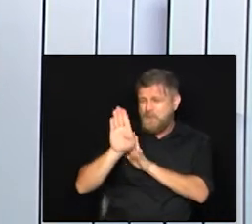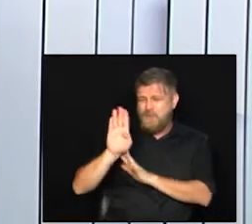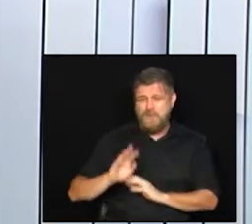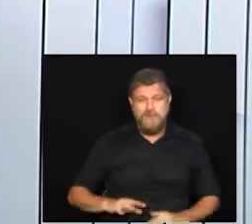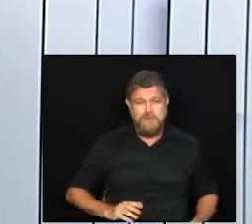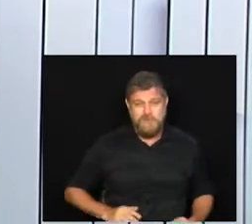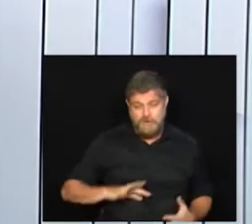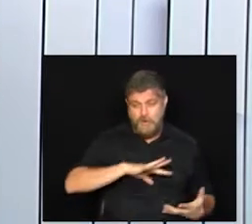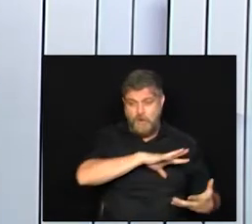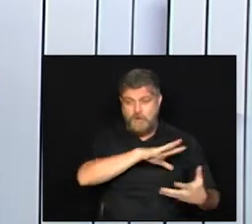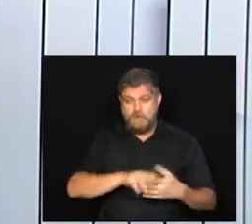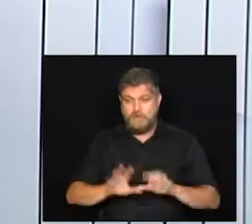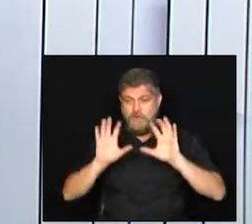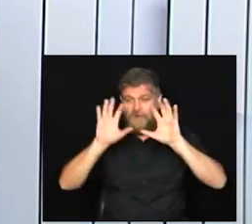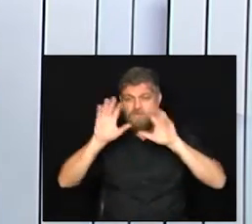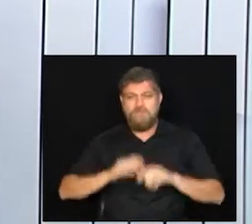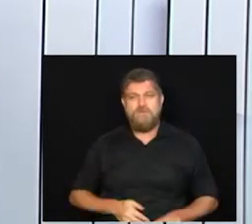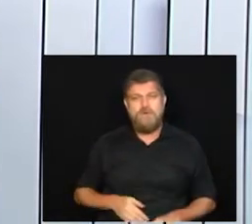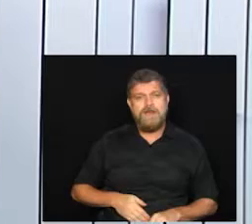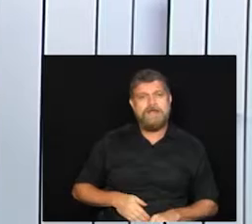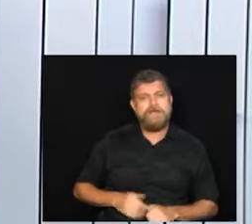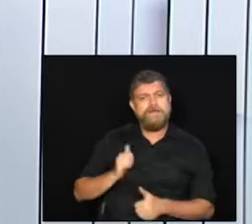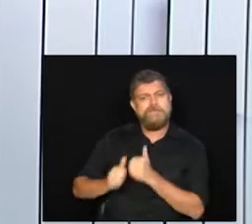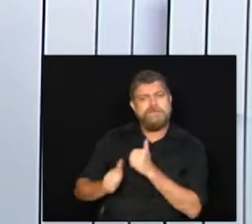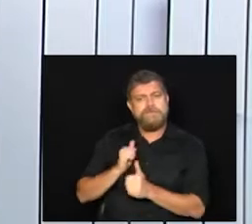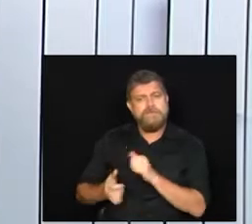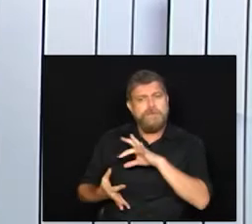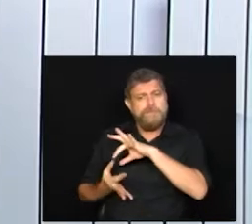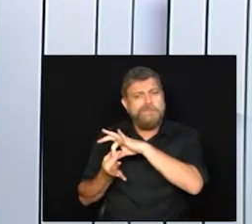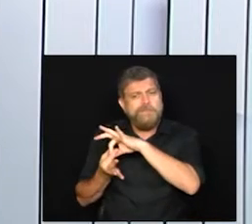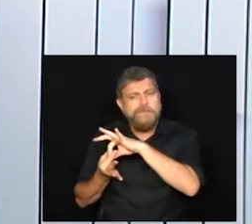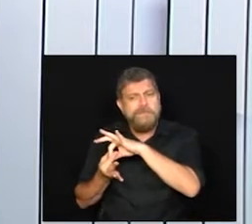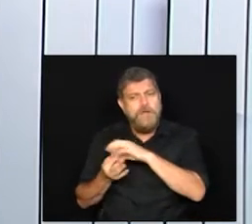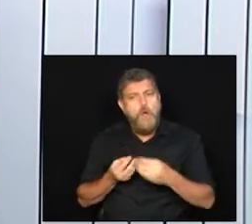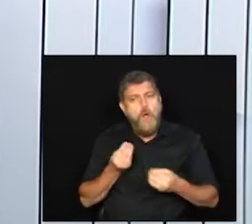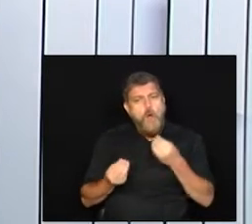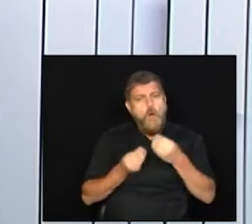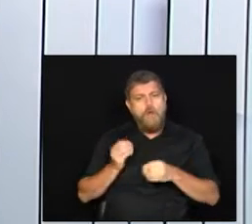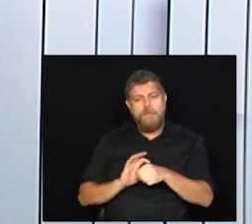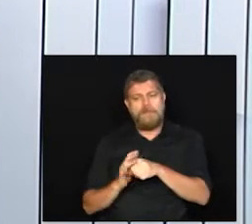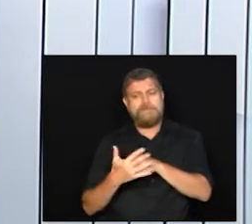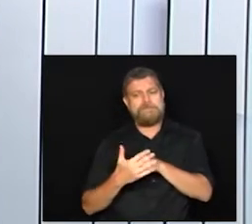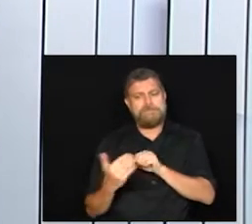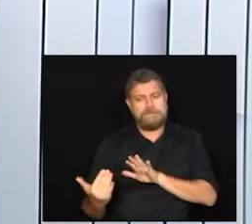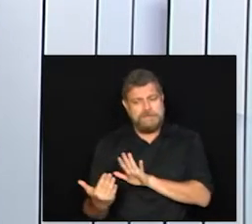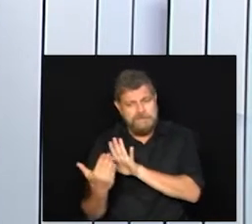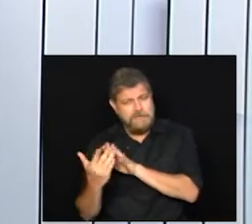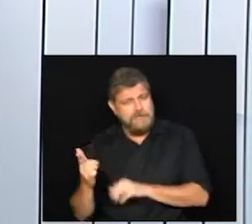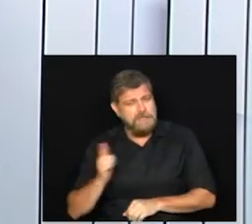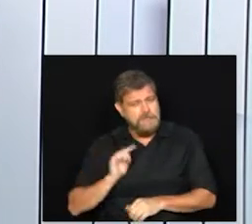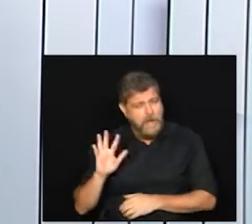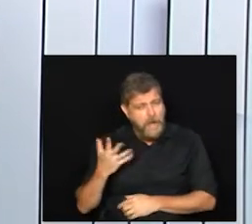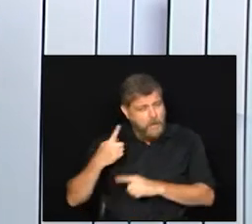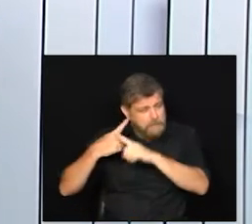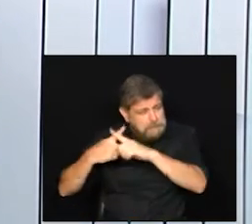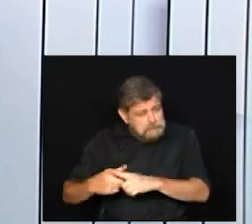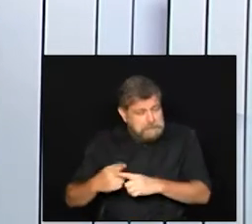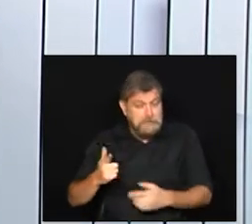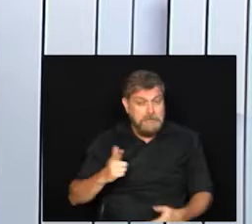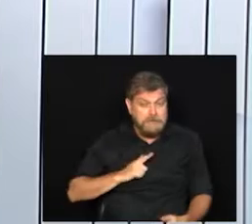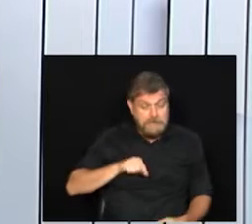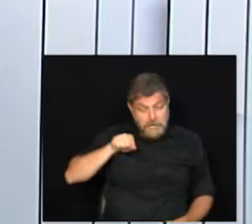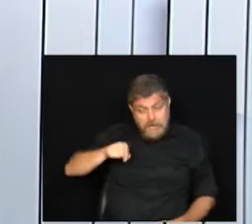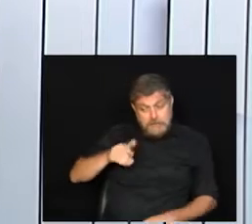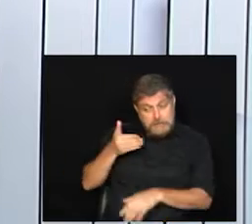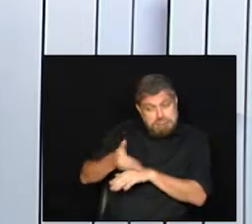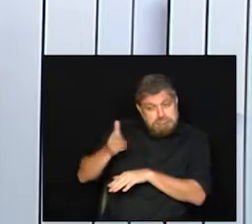de futebol. Como é que será que a modalidade está lidando com a pandemia? Será que está acontecendo o campeonato? Será que ele está